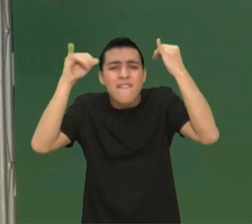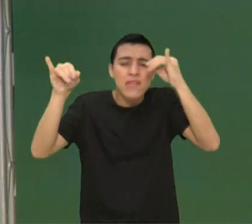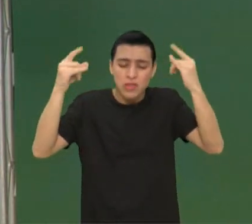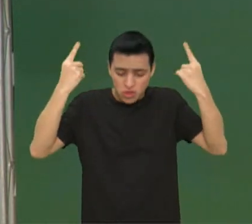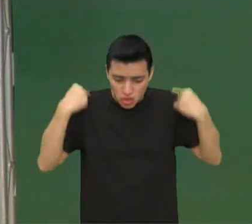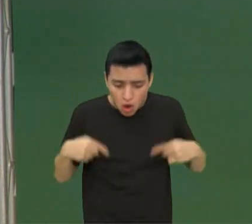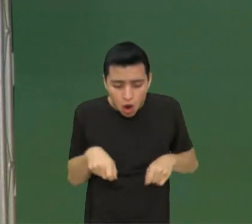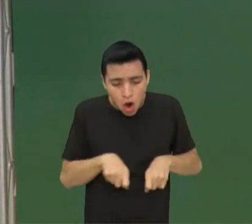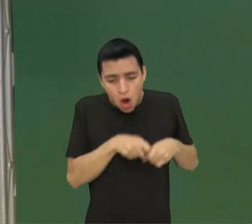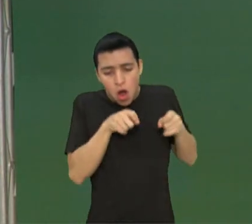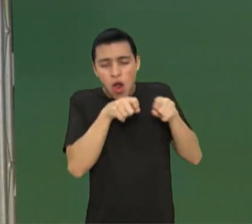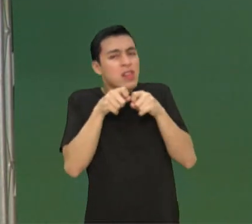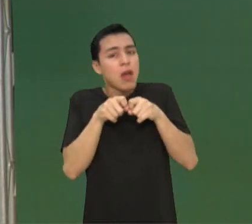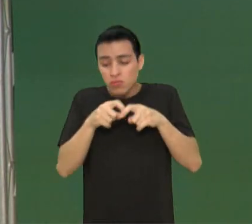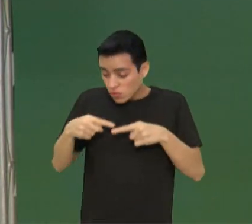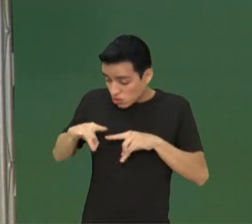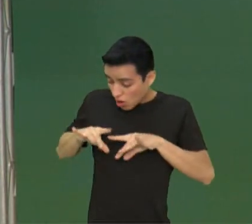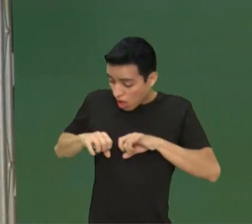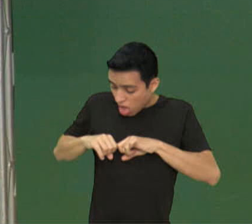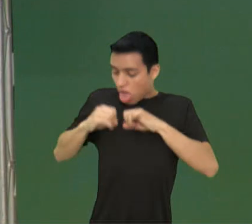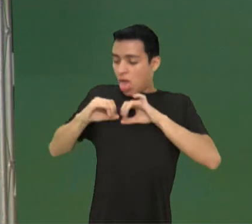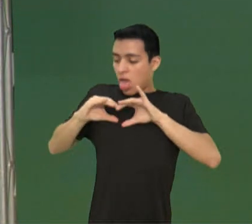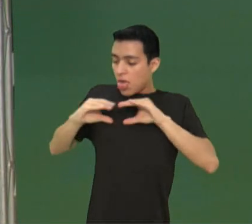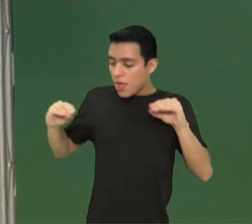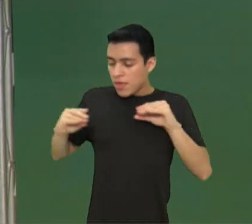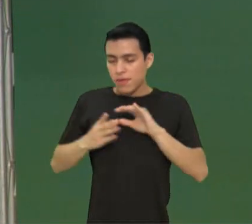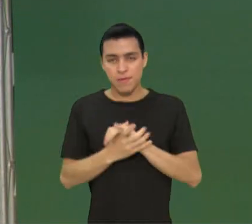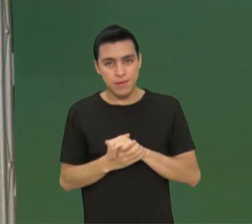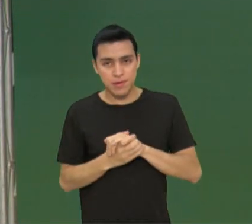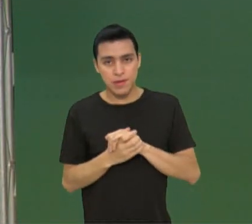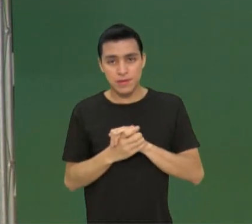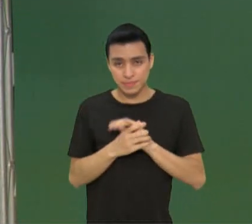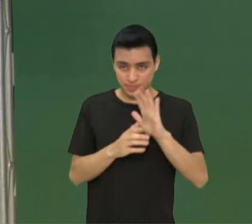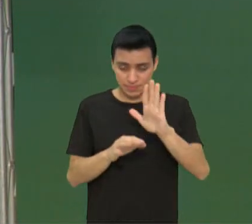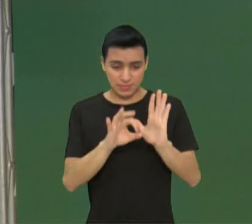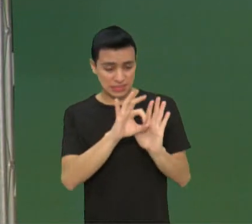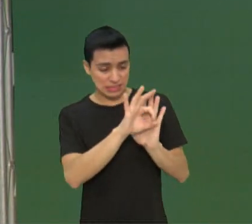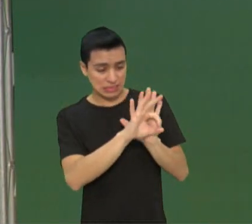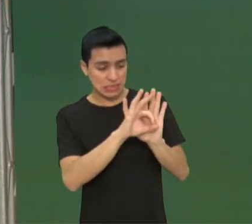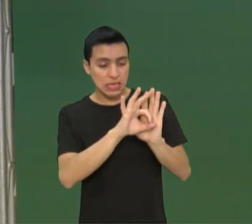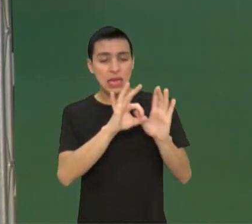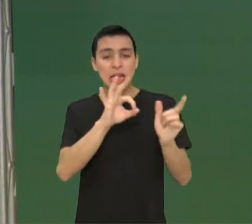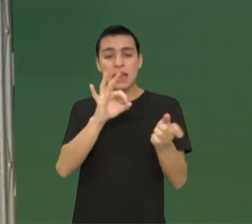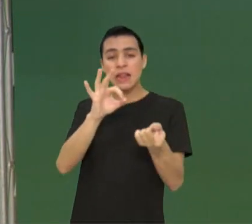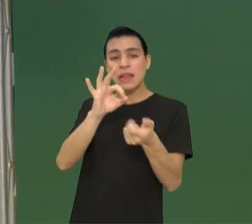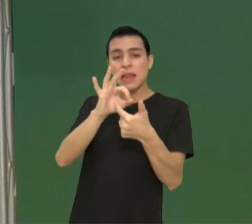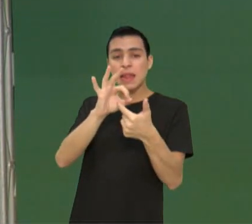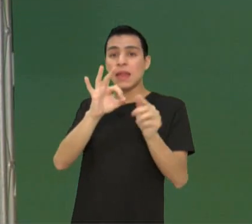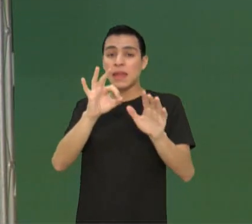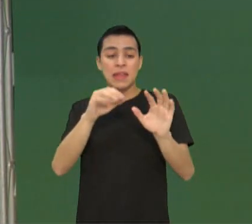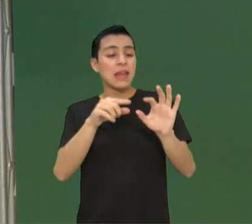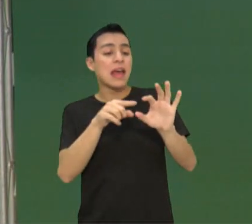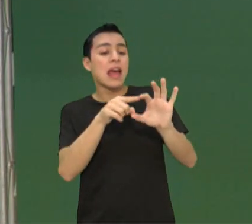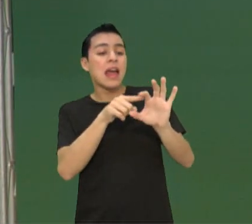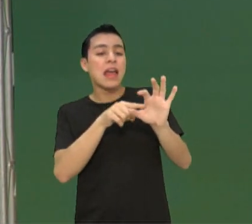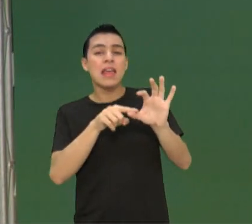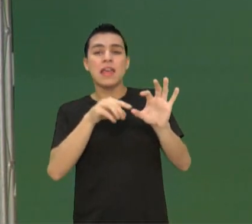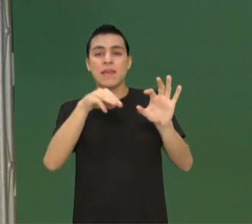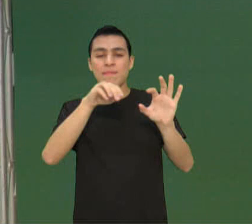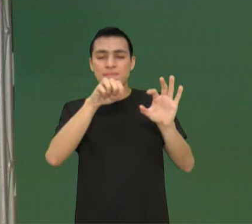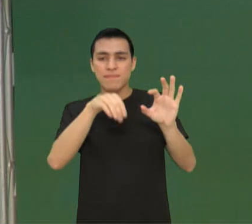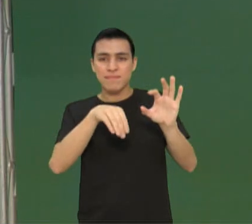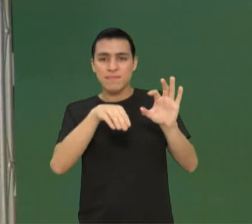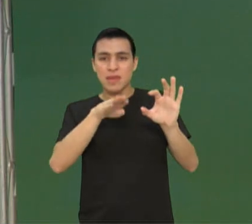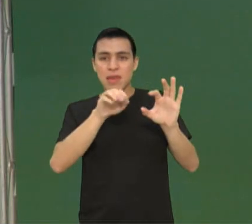desnecessários ao organismo. Para chegar numa célula, você tem que passar por uma estrutura chamada membrana. E